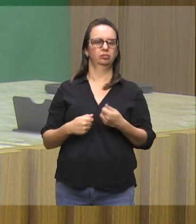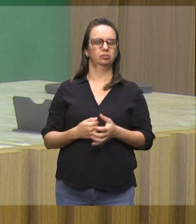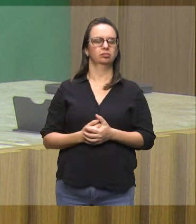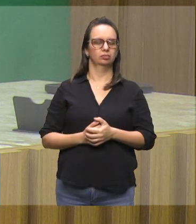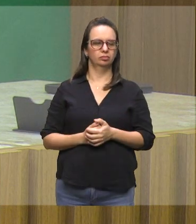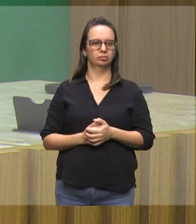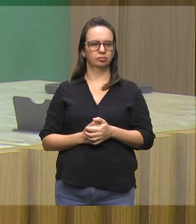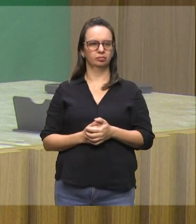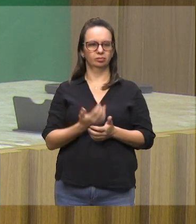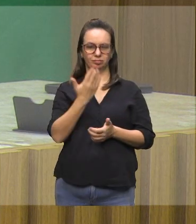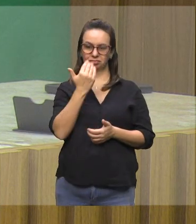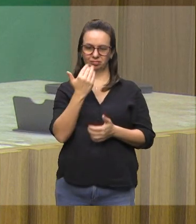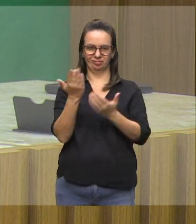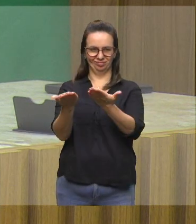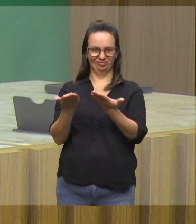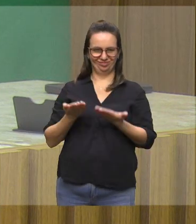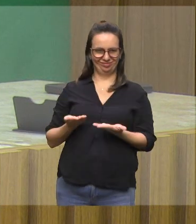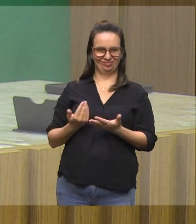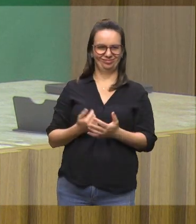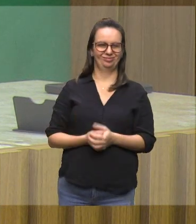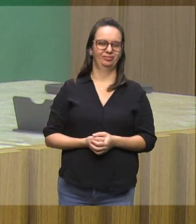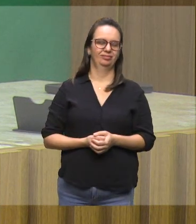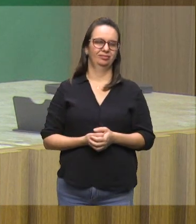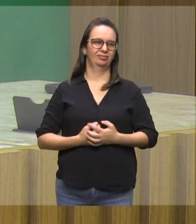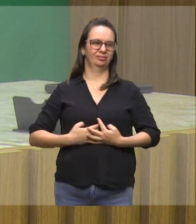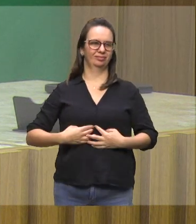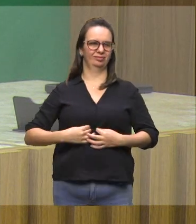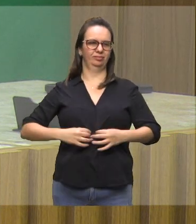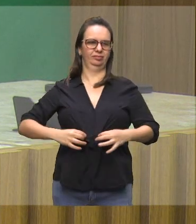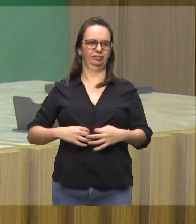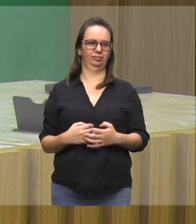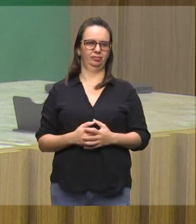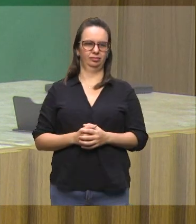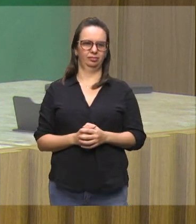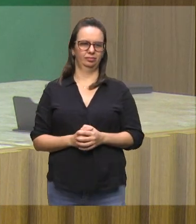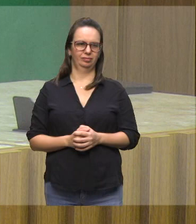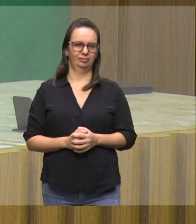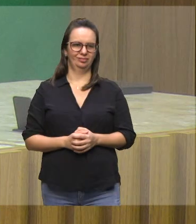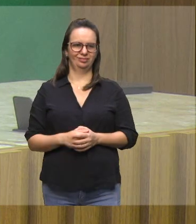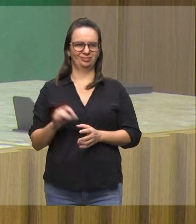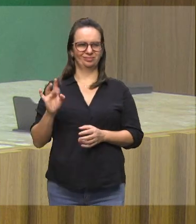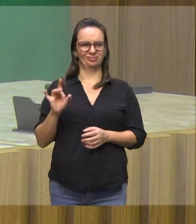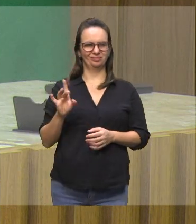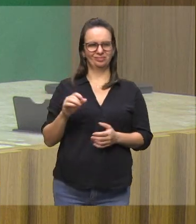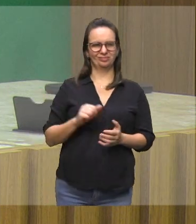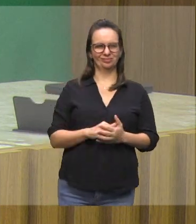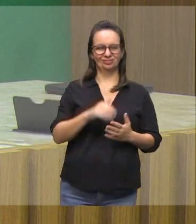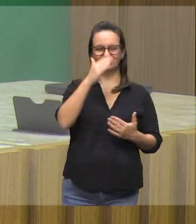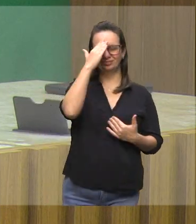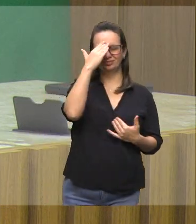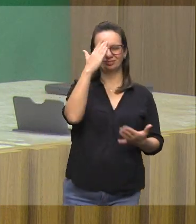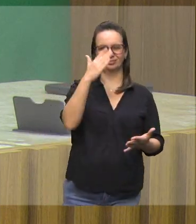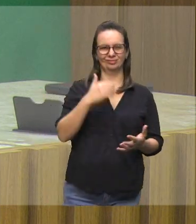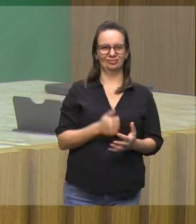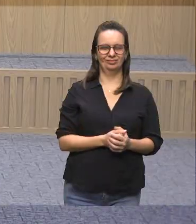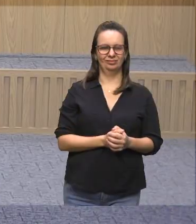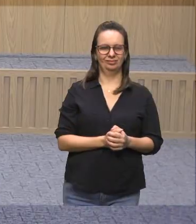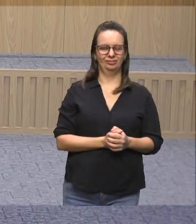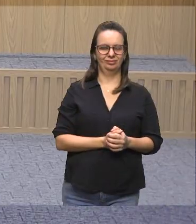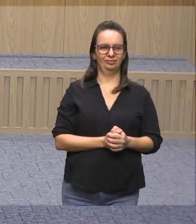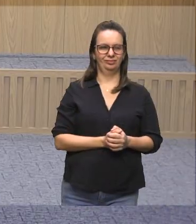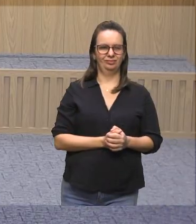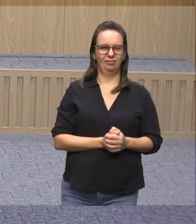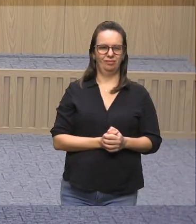desses alimentos aí, a qual passa por necessidades. Por hora é só, senhor presidente. Muito obrigado.